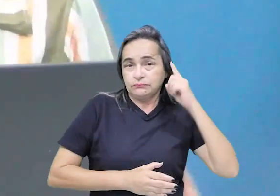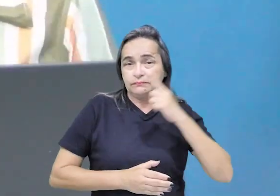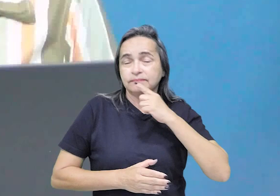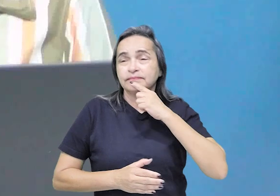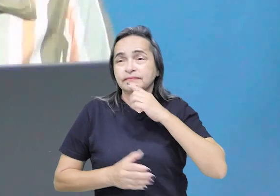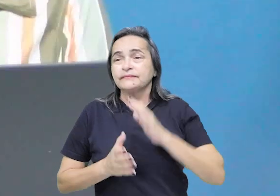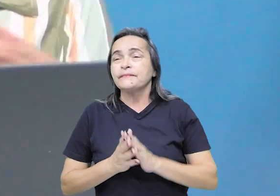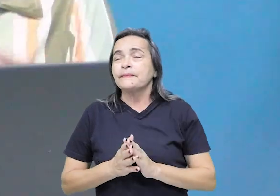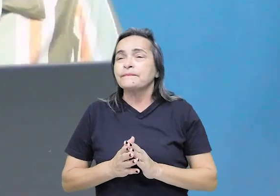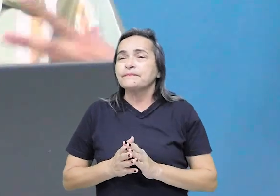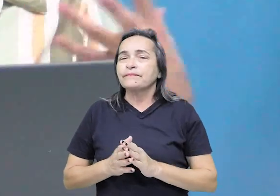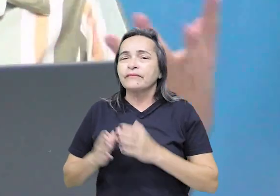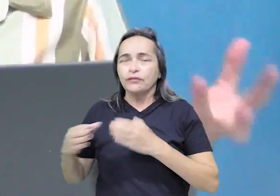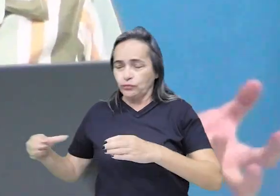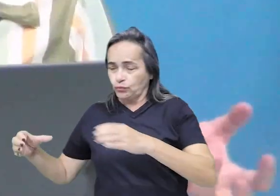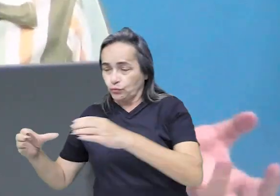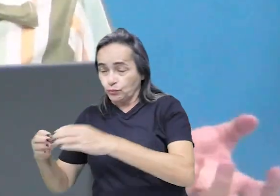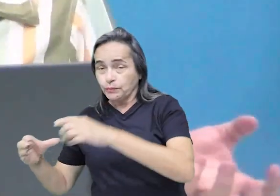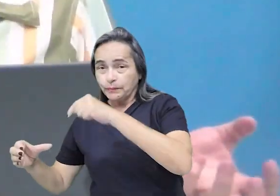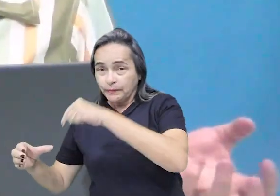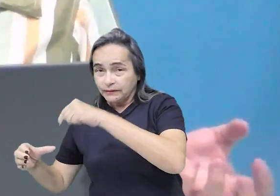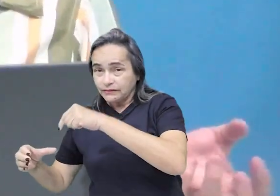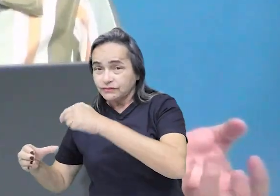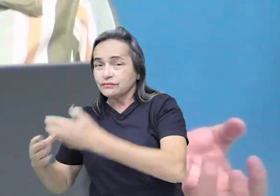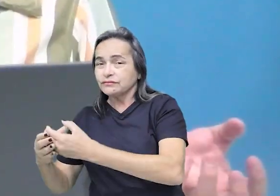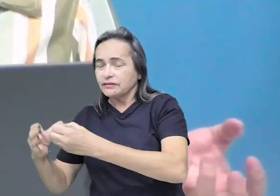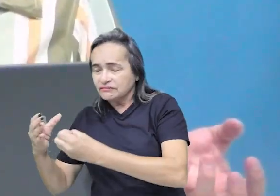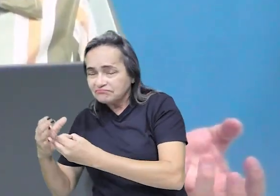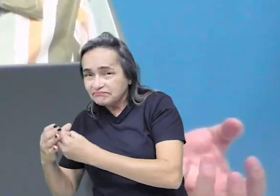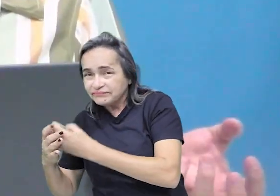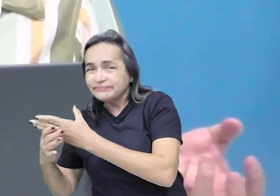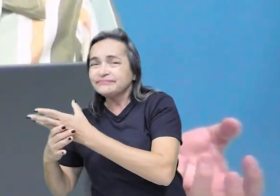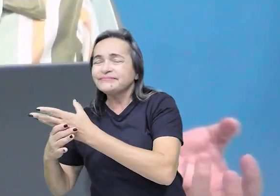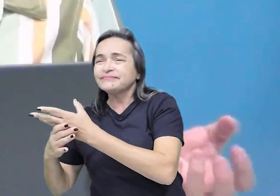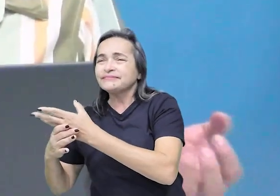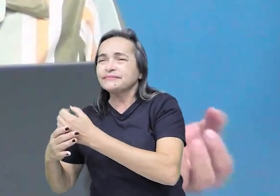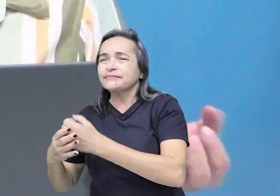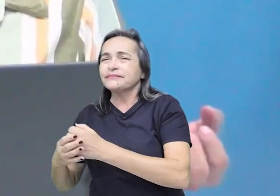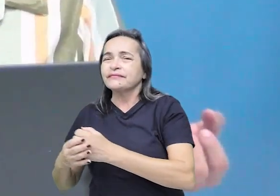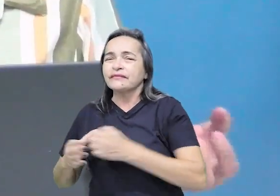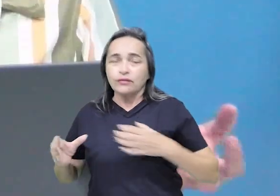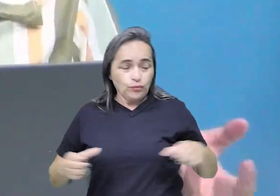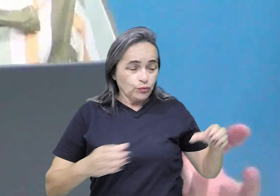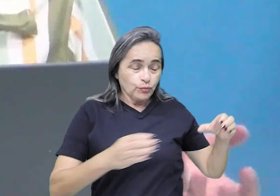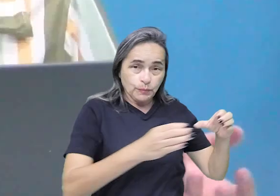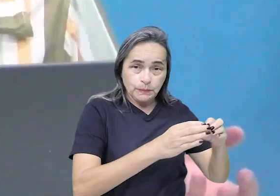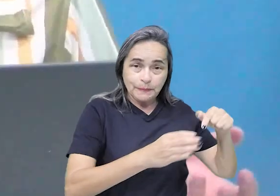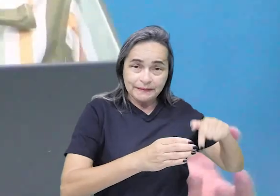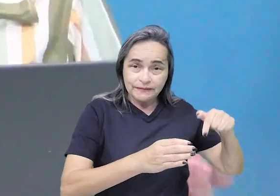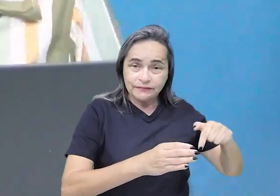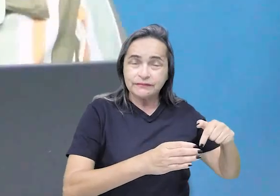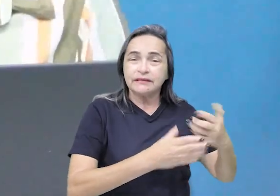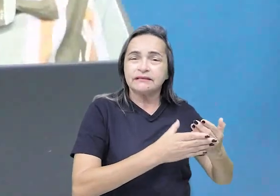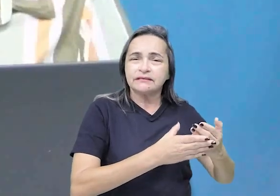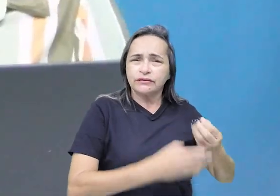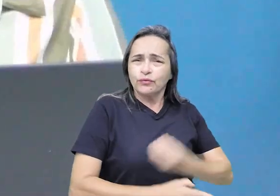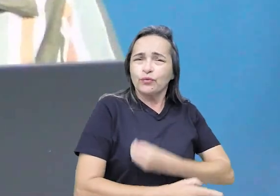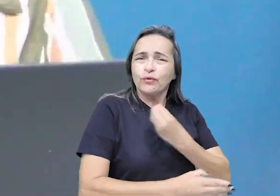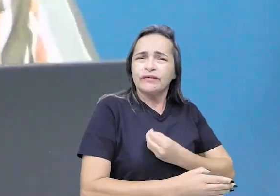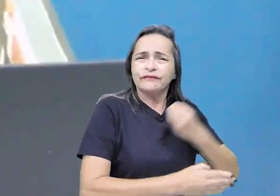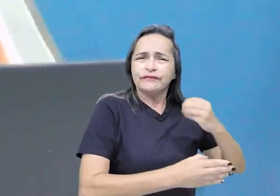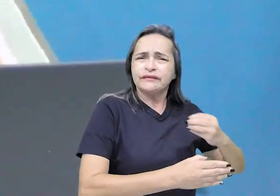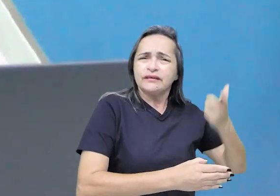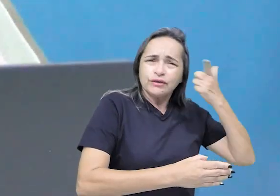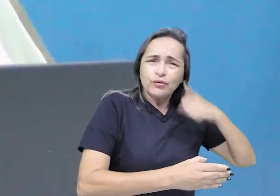Uma surdez que seria crônica congênita, né? E uma surdez que seria adquirida. Que eu acredito que